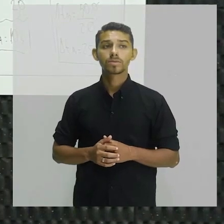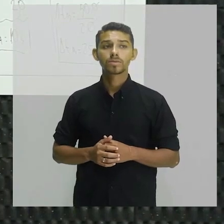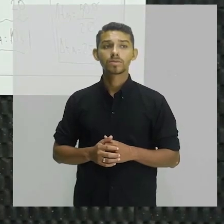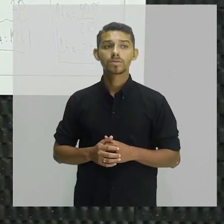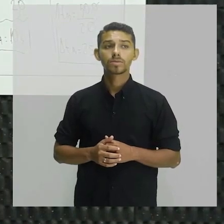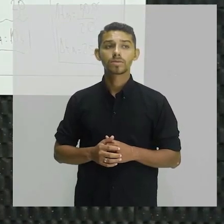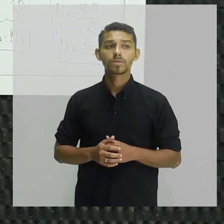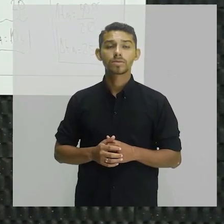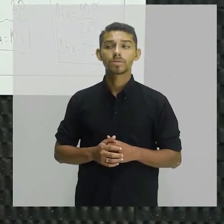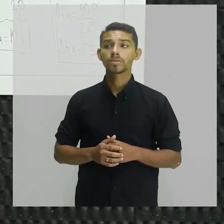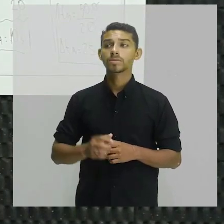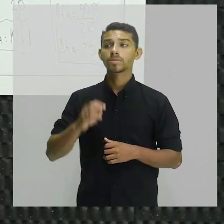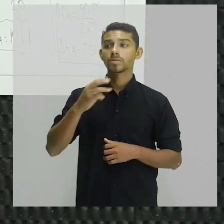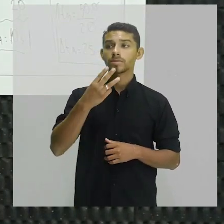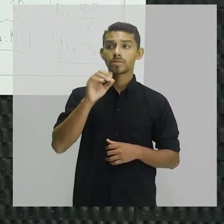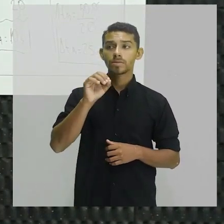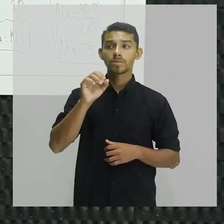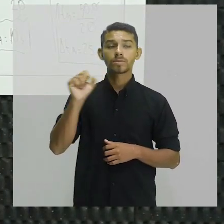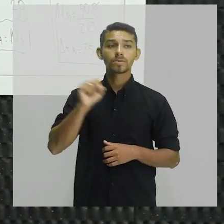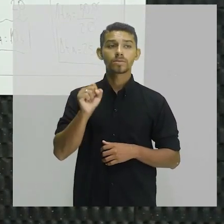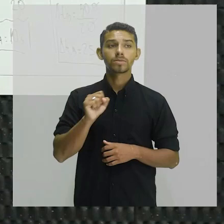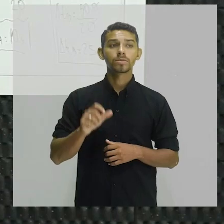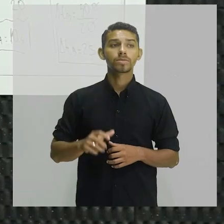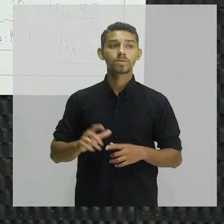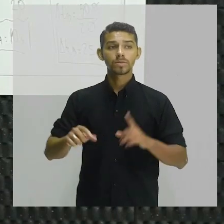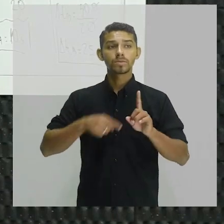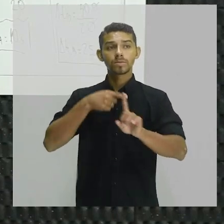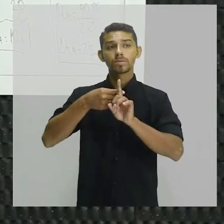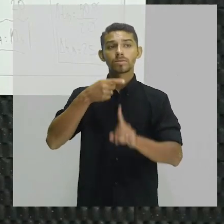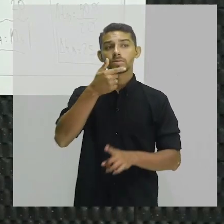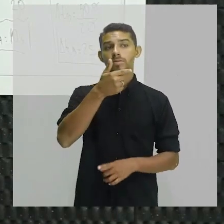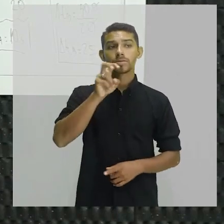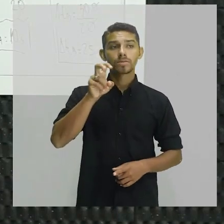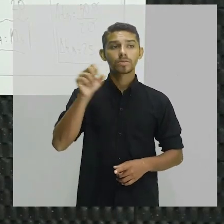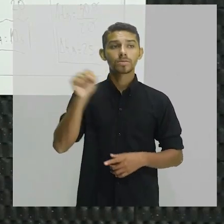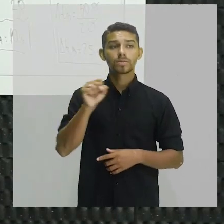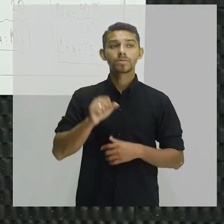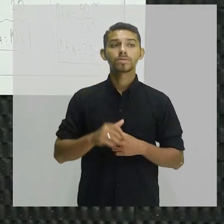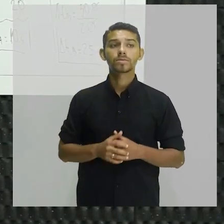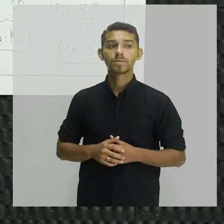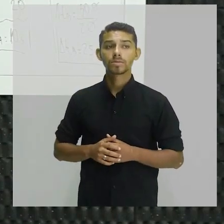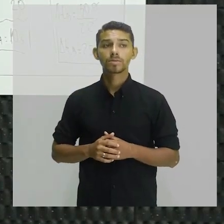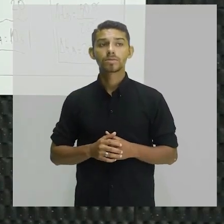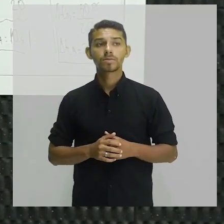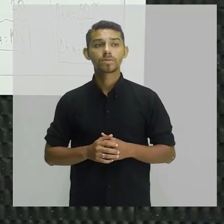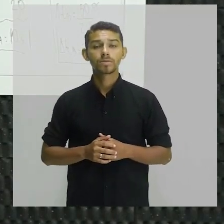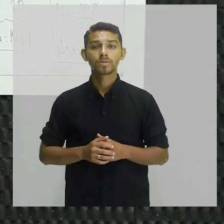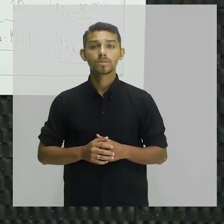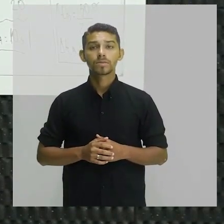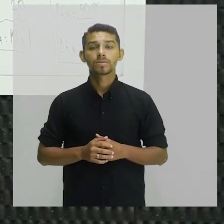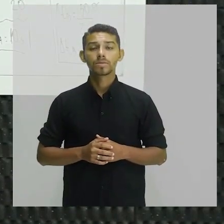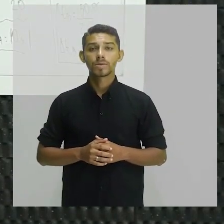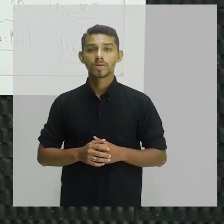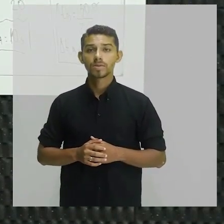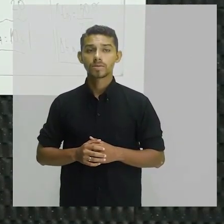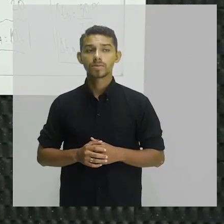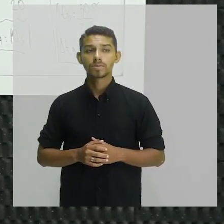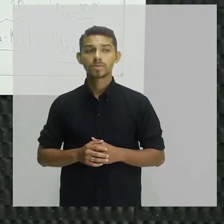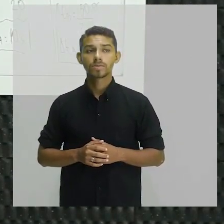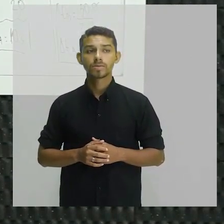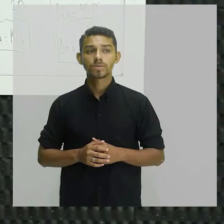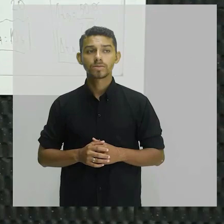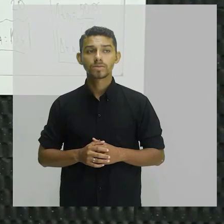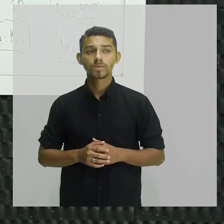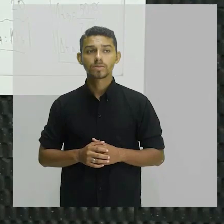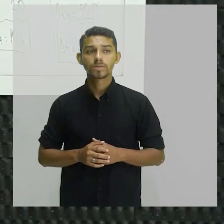Vai ser os 30 segundos para o A, mais os 25 segundos para chegar até o B. Isso vai dar